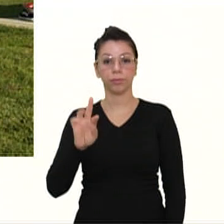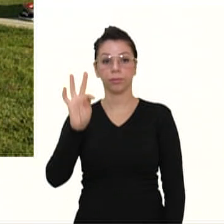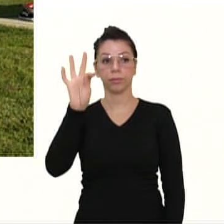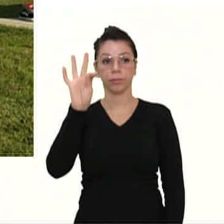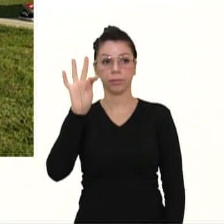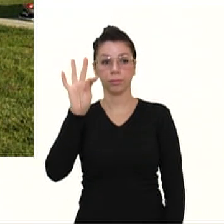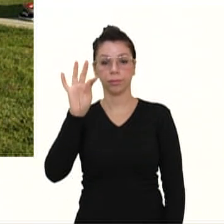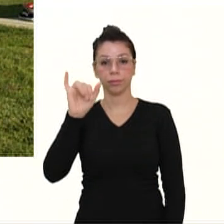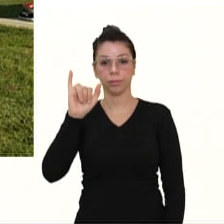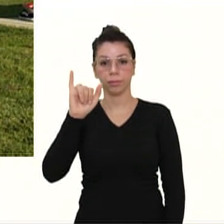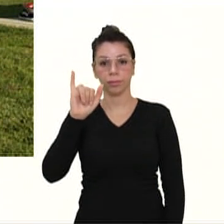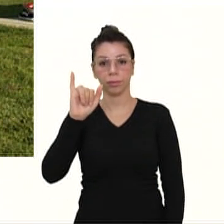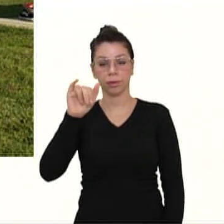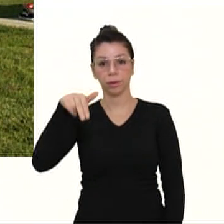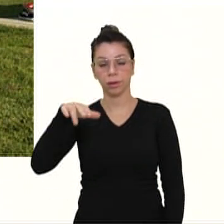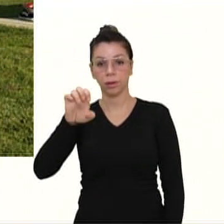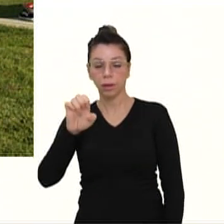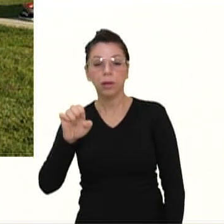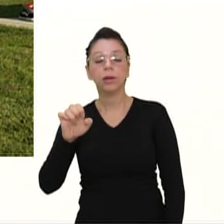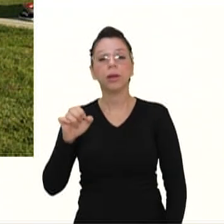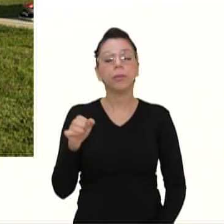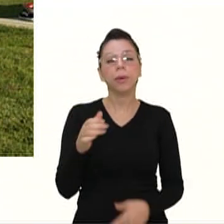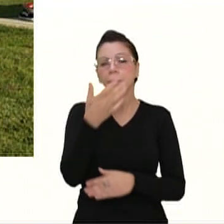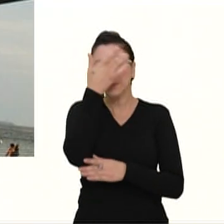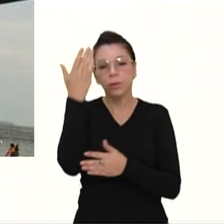iniciante, com uma fita mais curta.